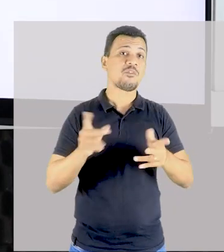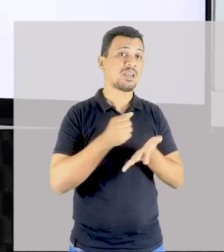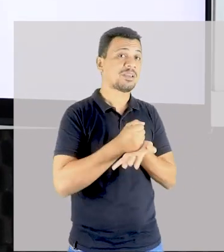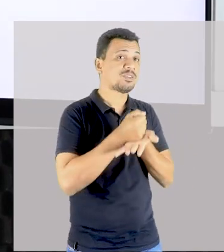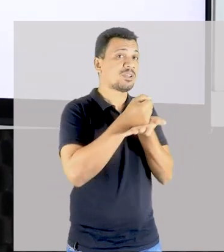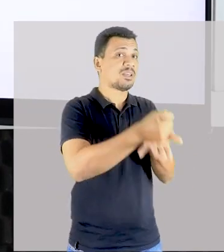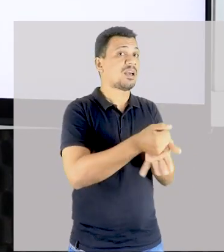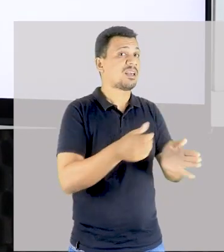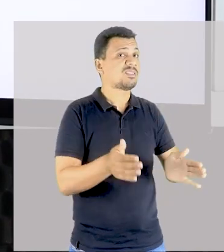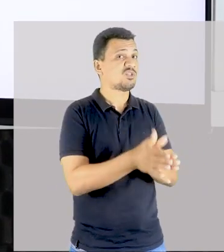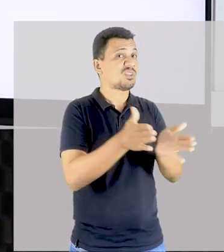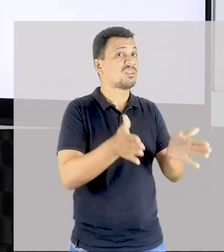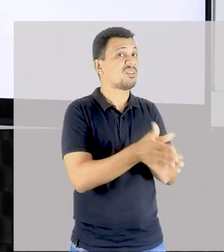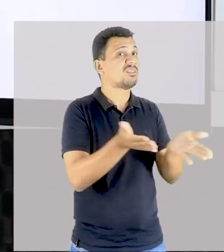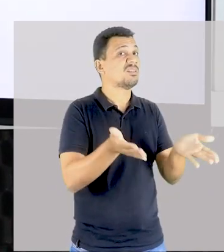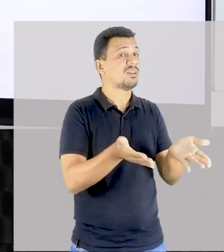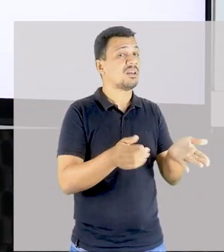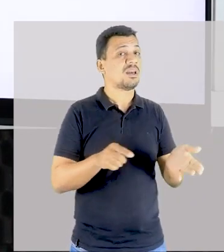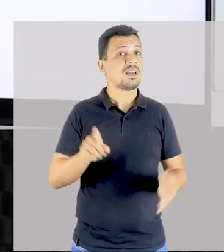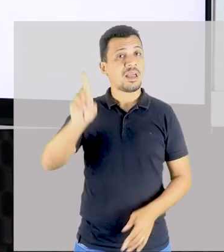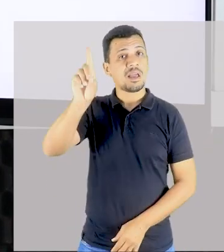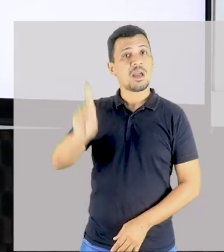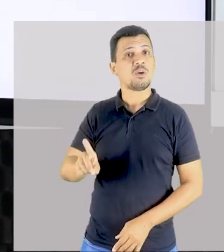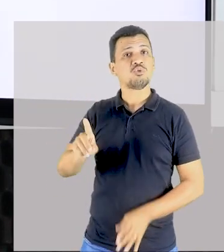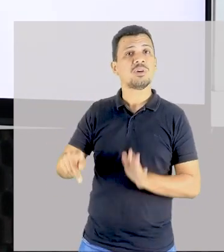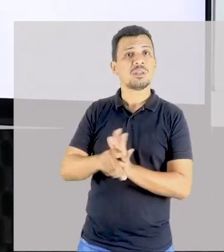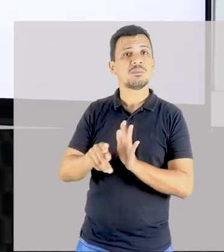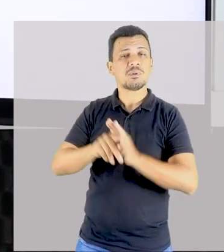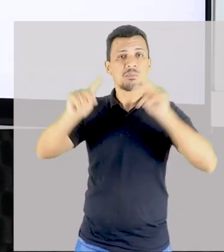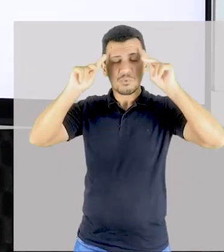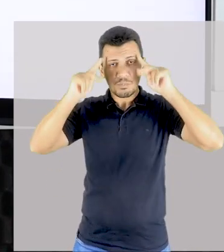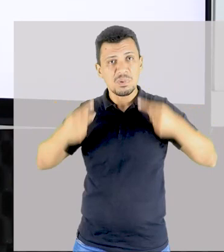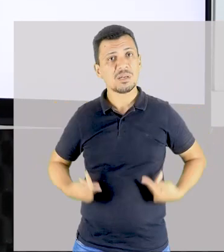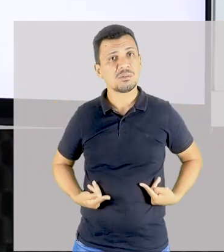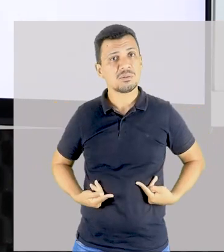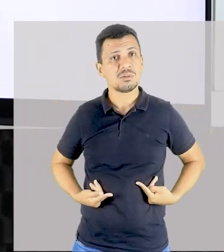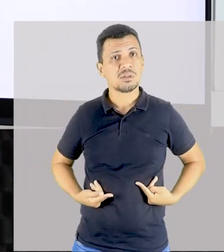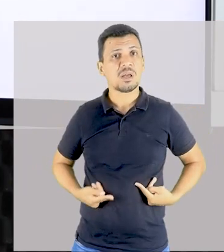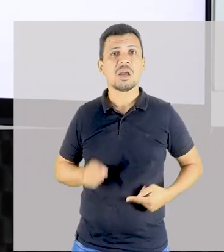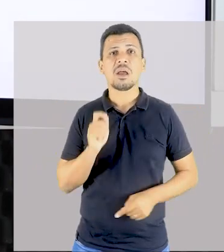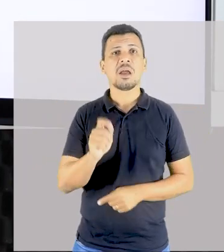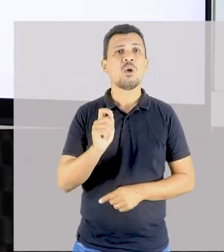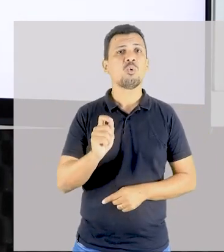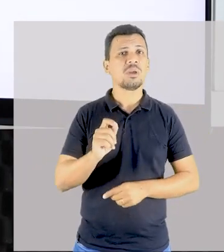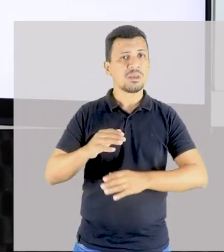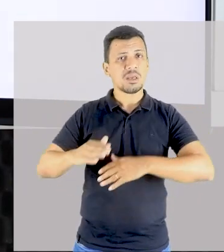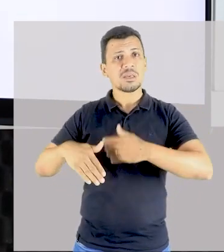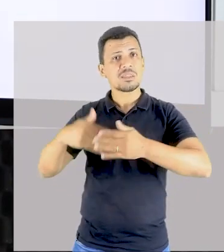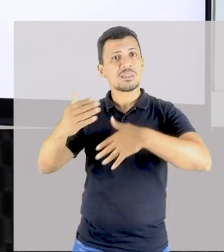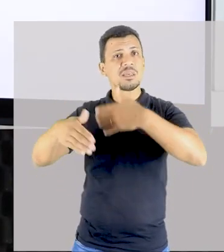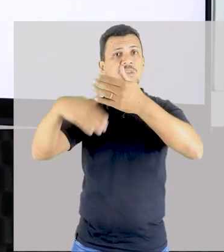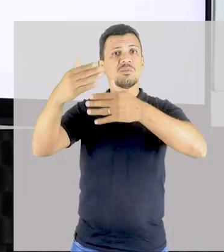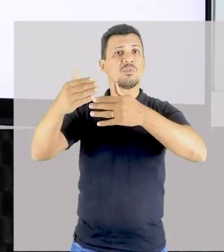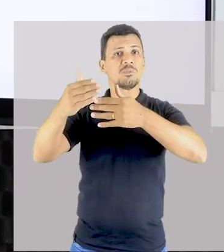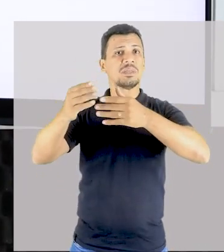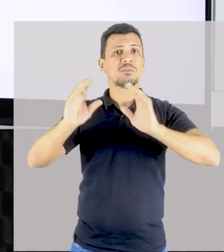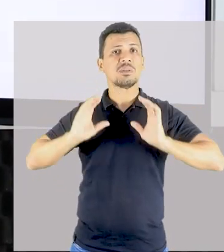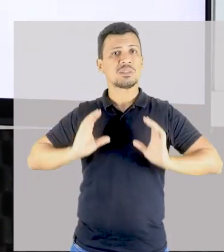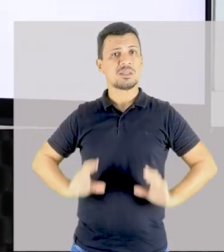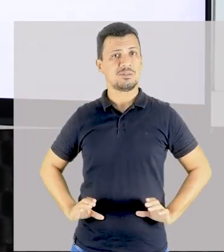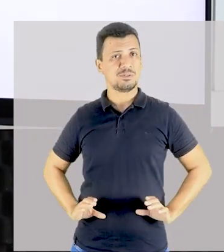assistência social é considerado um direito humano está relacionado ao desenvolvimento da noção de